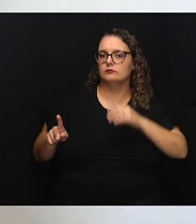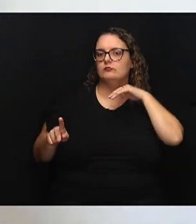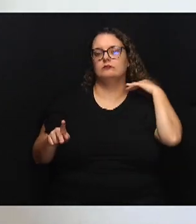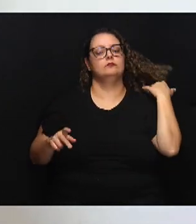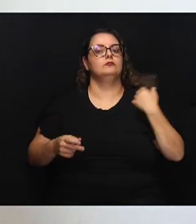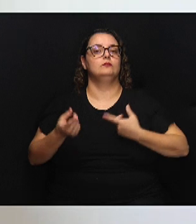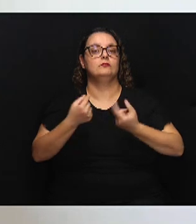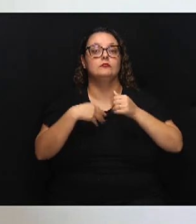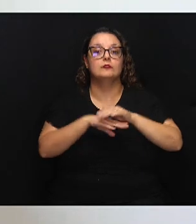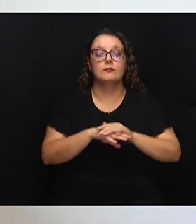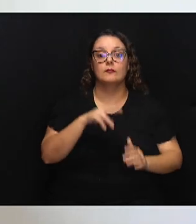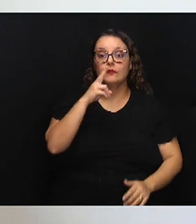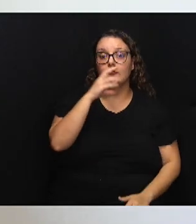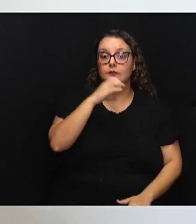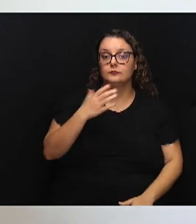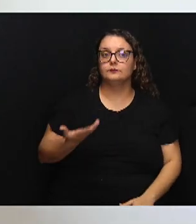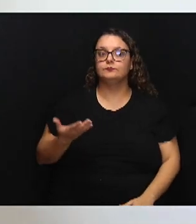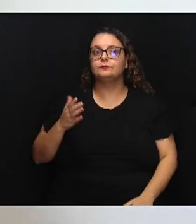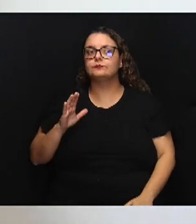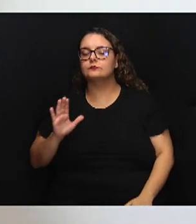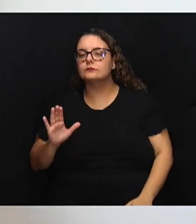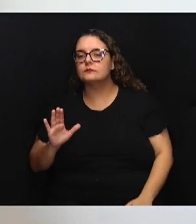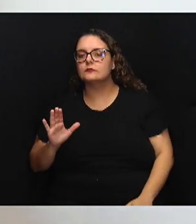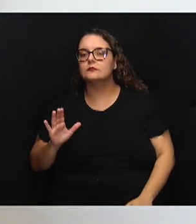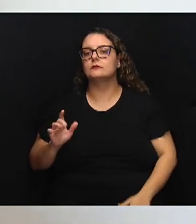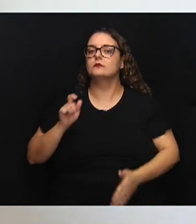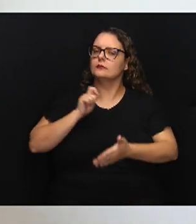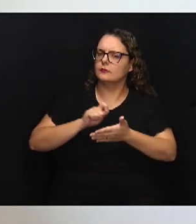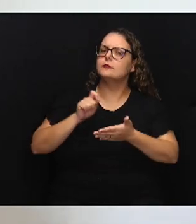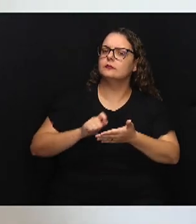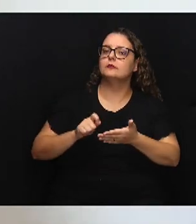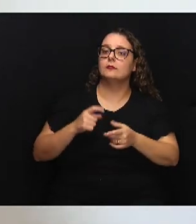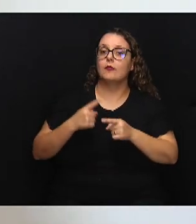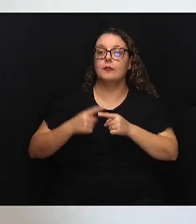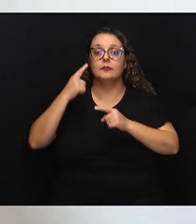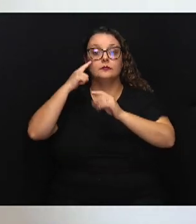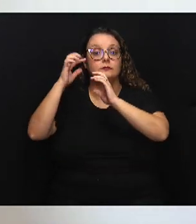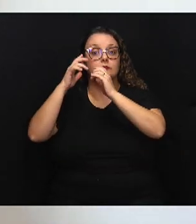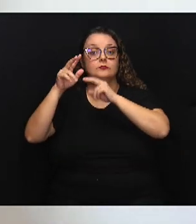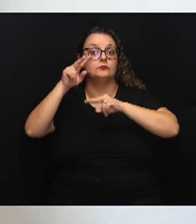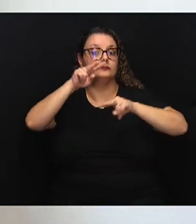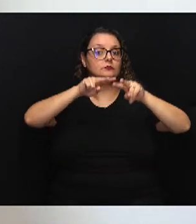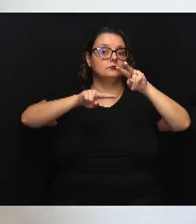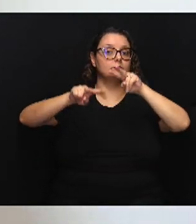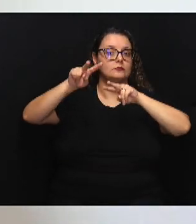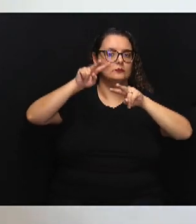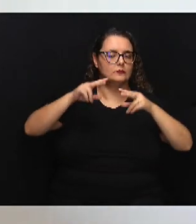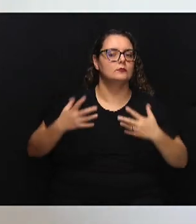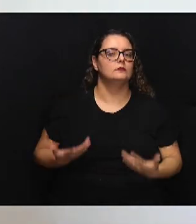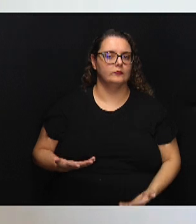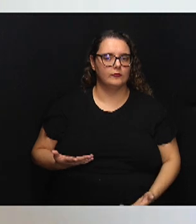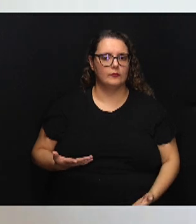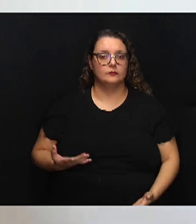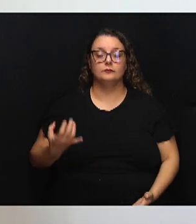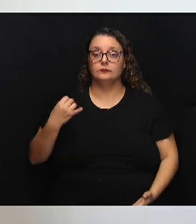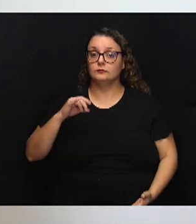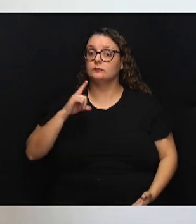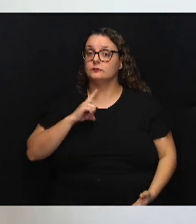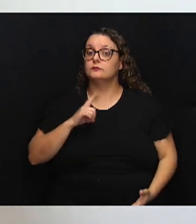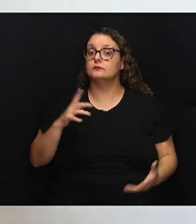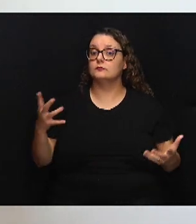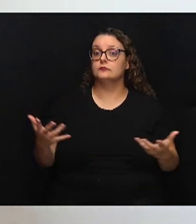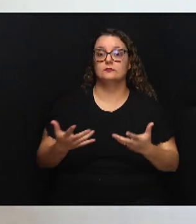reserva de emergência, mas anotar mesmo, porque o nosso cérebro ele é muito visual. Então, se você tem um